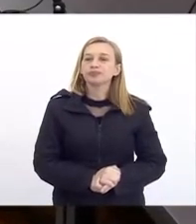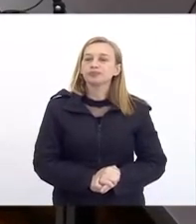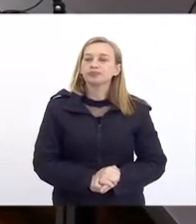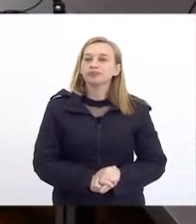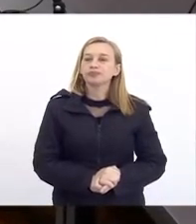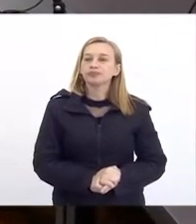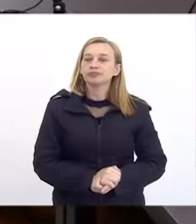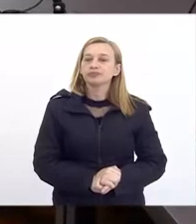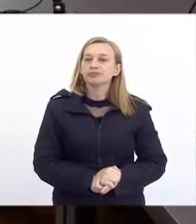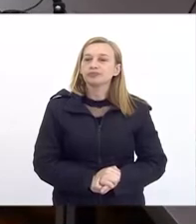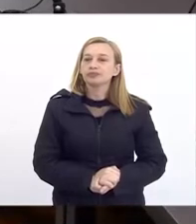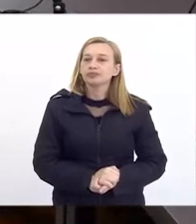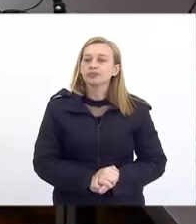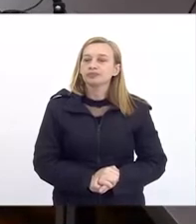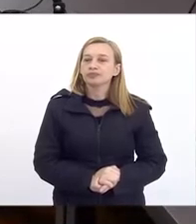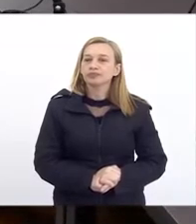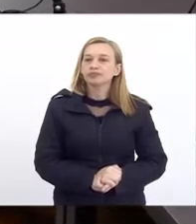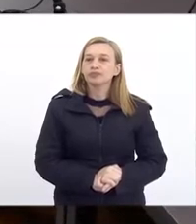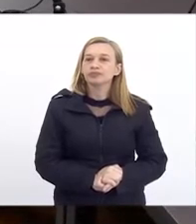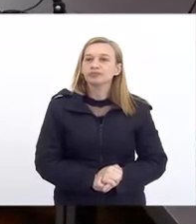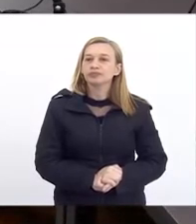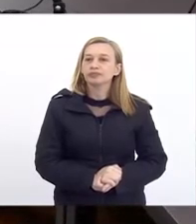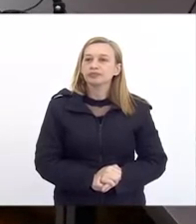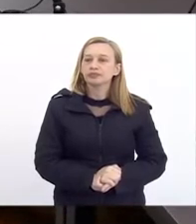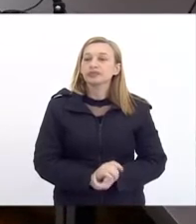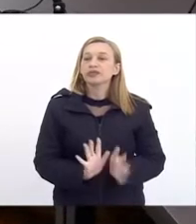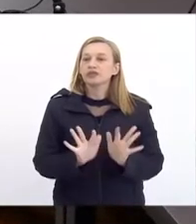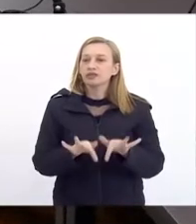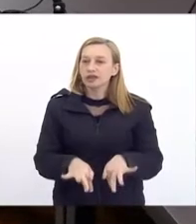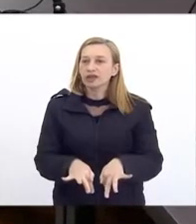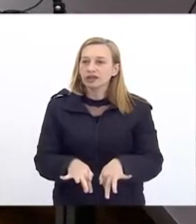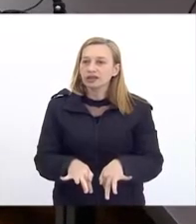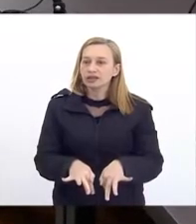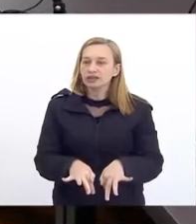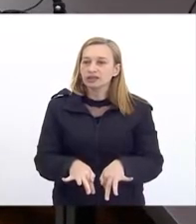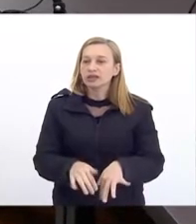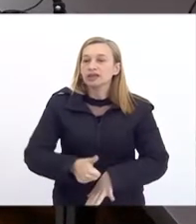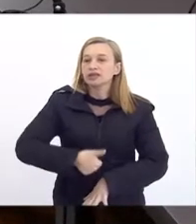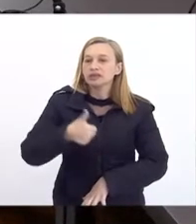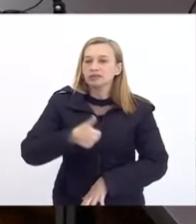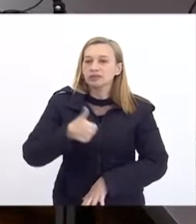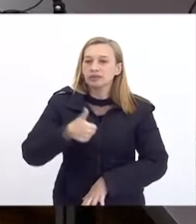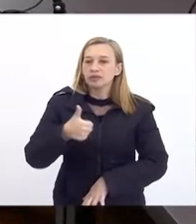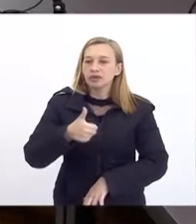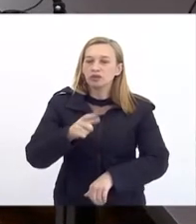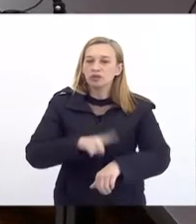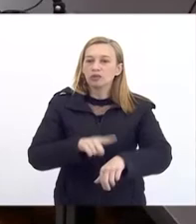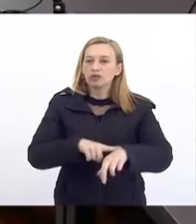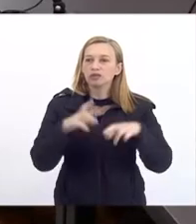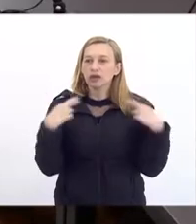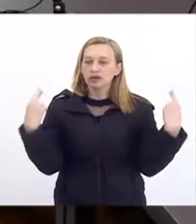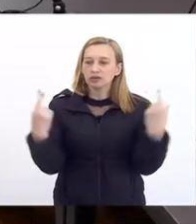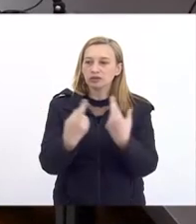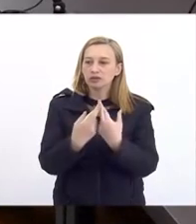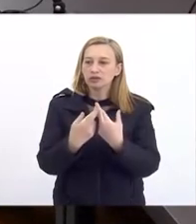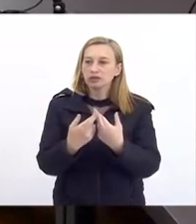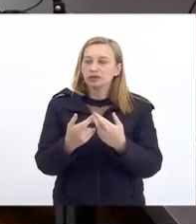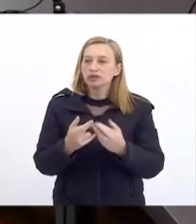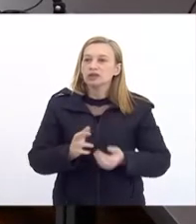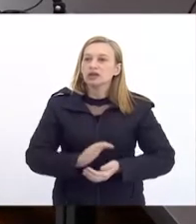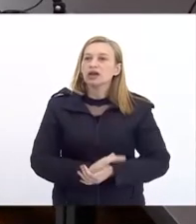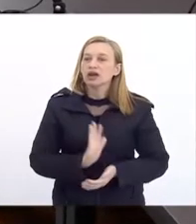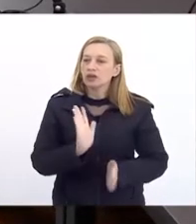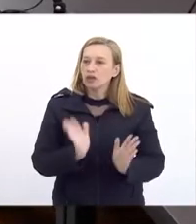as votações, dou por encerrada essa primeira parte da reunião, passo o